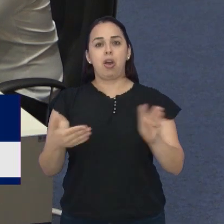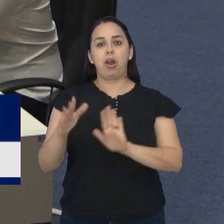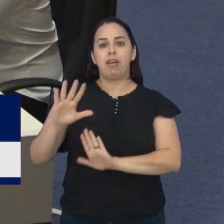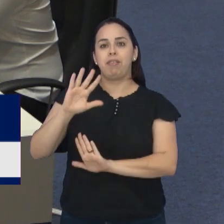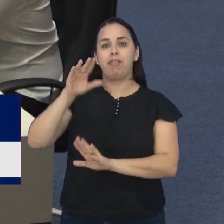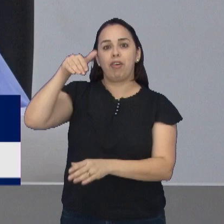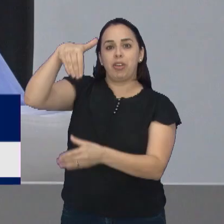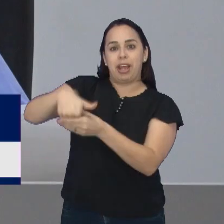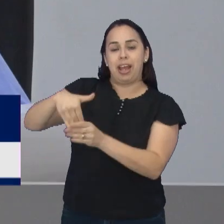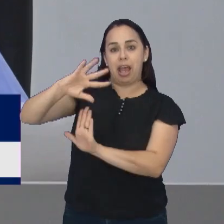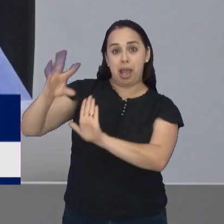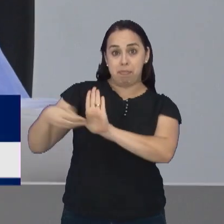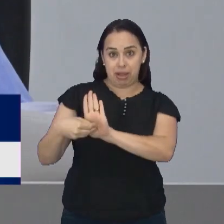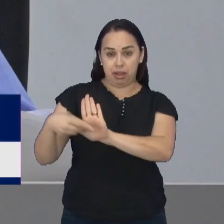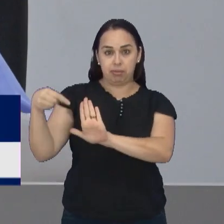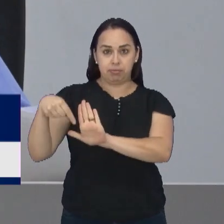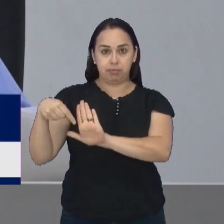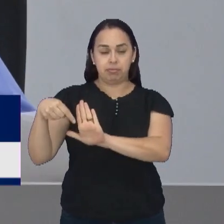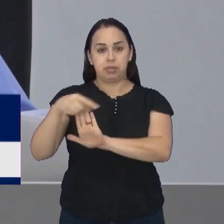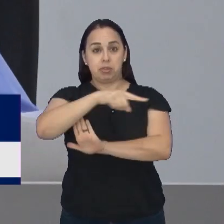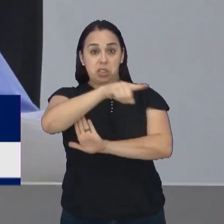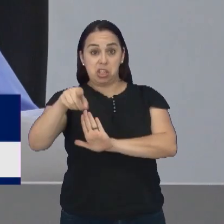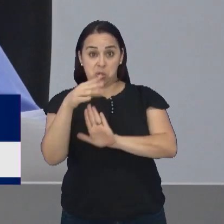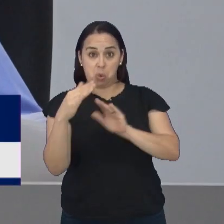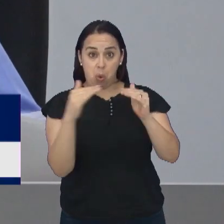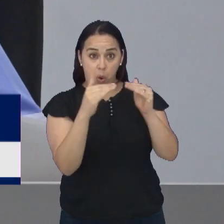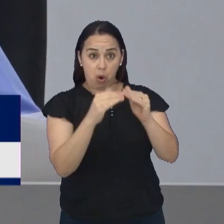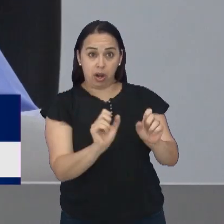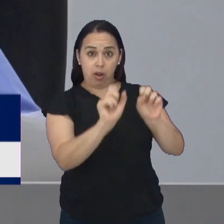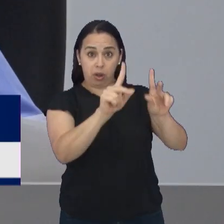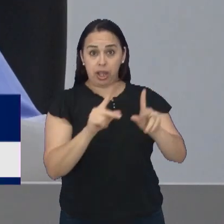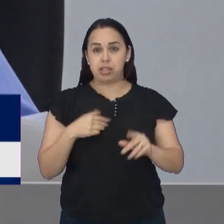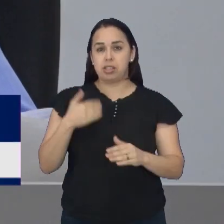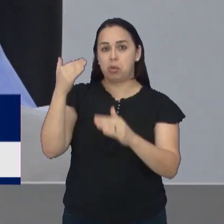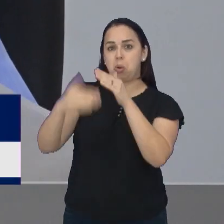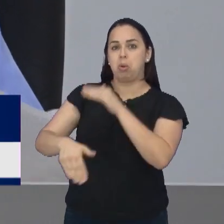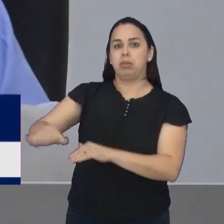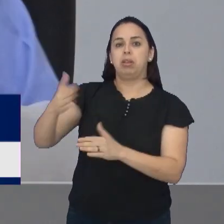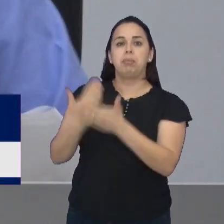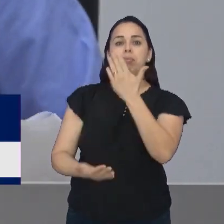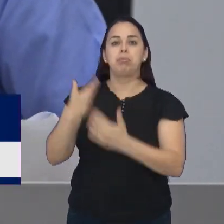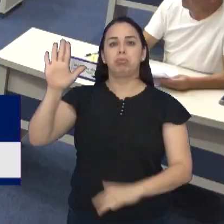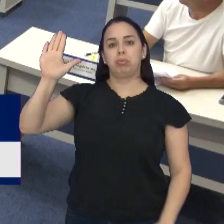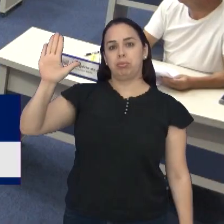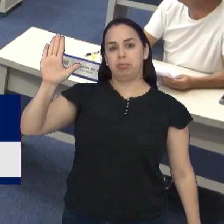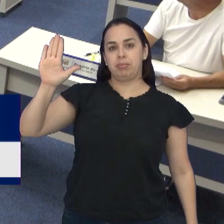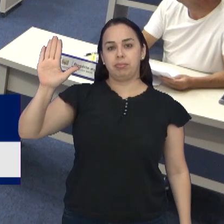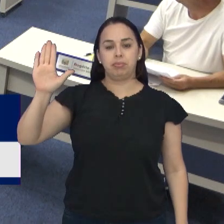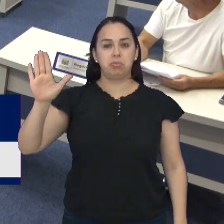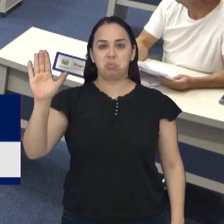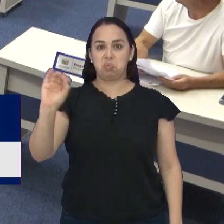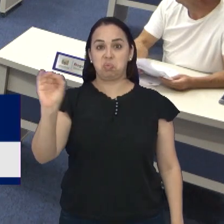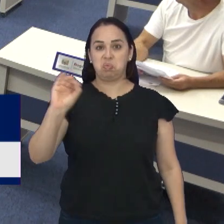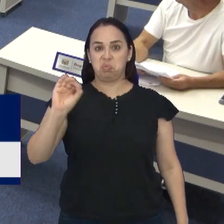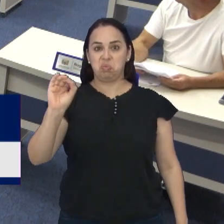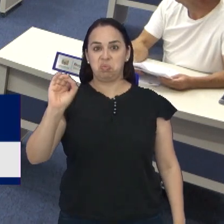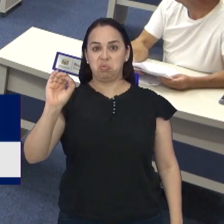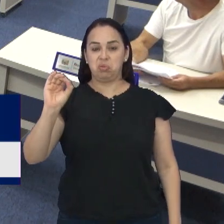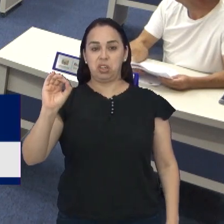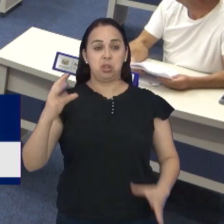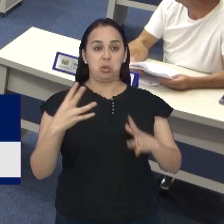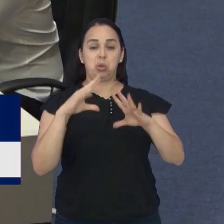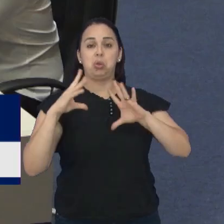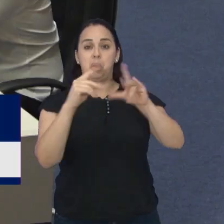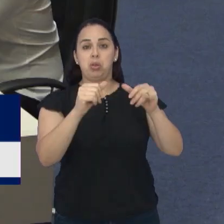votação, a emenda. Vereadores favoráveis permaneçam como estão, os contrários que se manifestem. Nenhum voto contrário, senhor